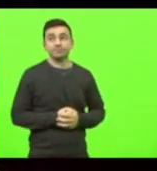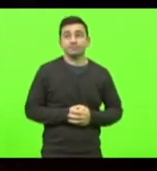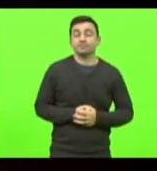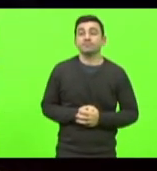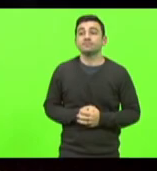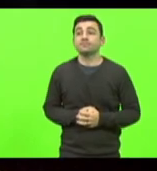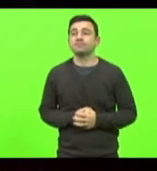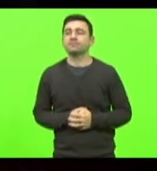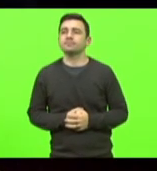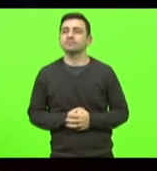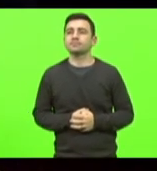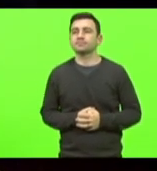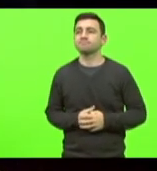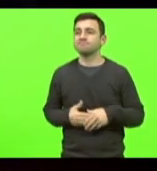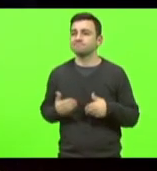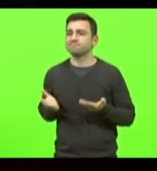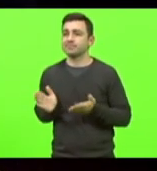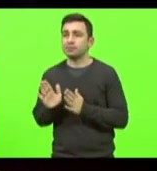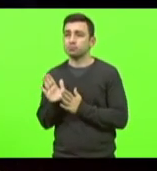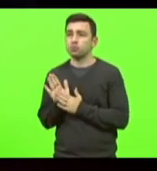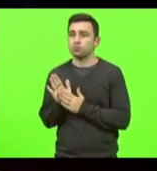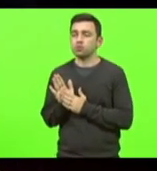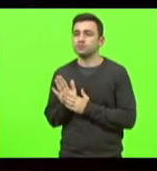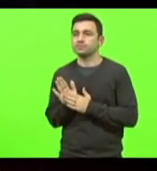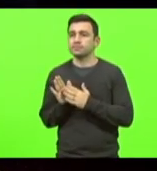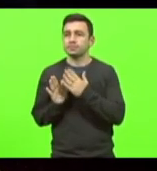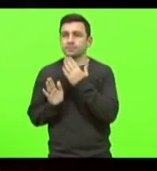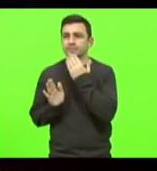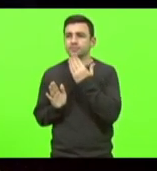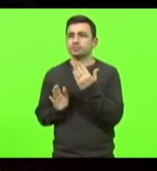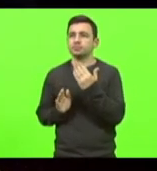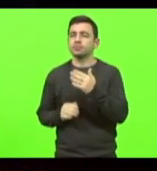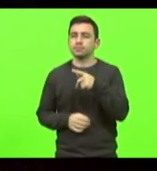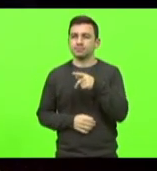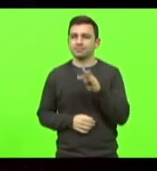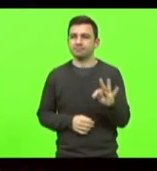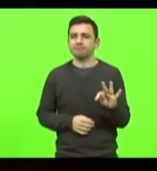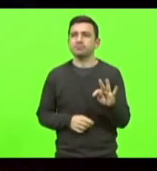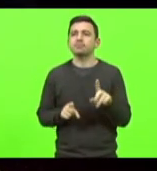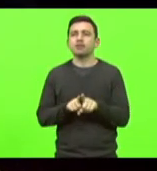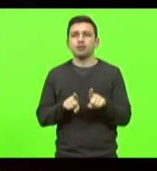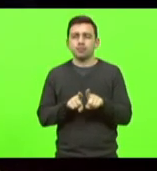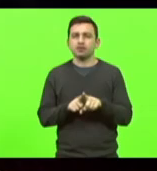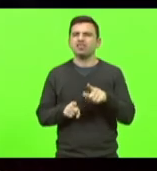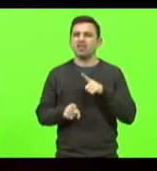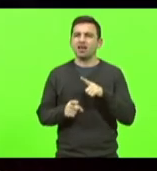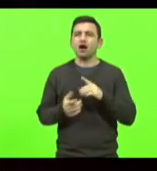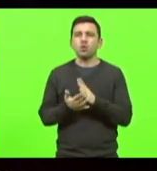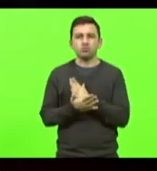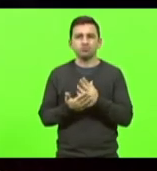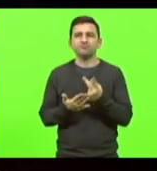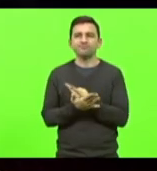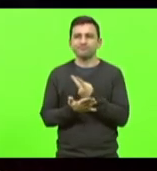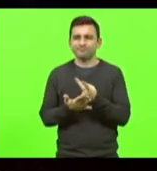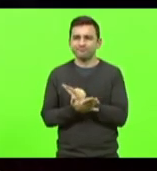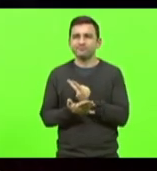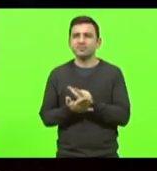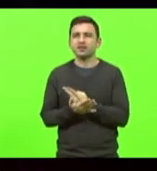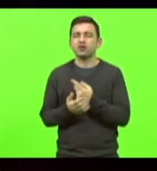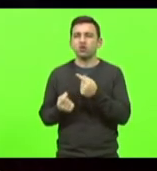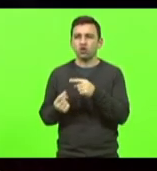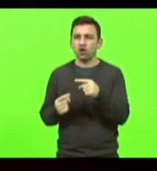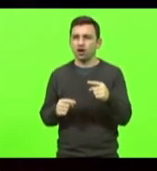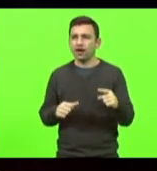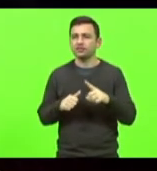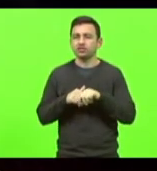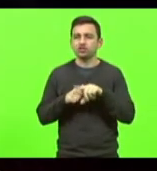porque a proposta do requerimento no partido dos trabalhadores Ela também tem erros que ferem vários artigos